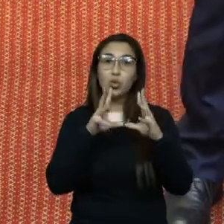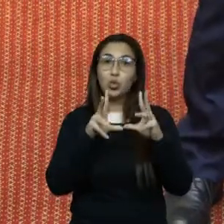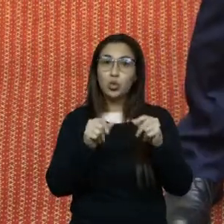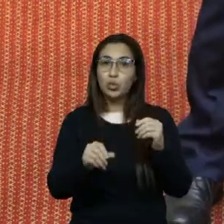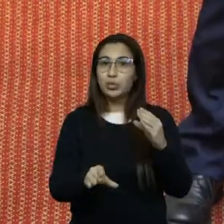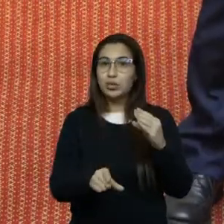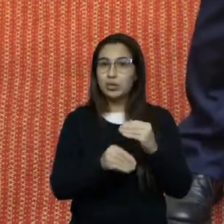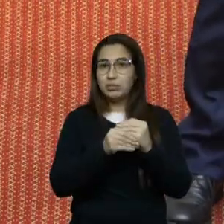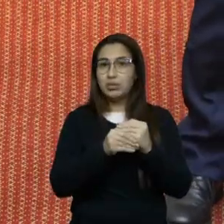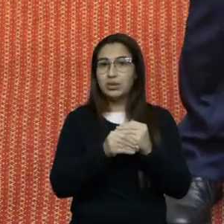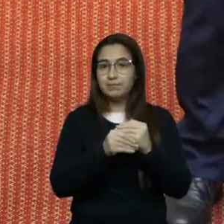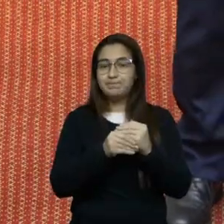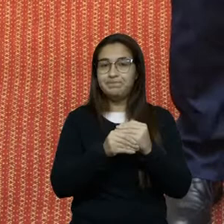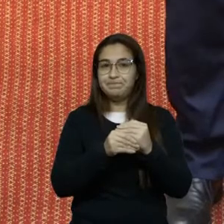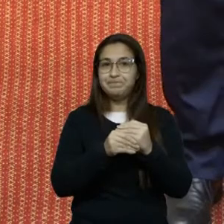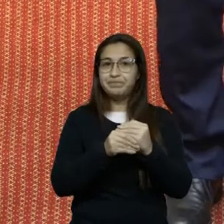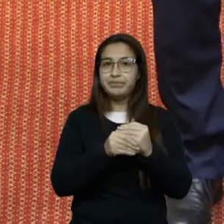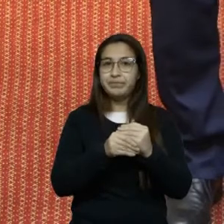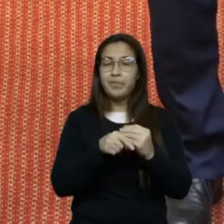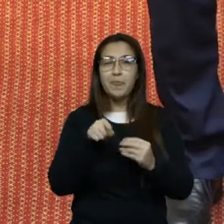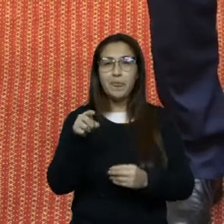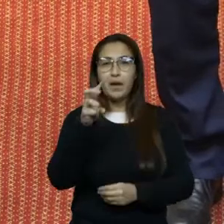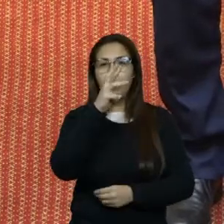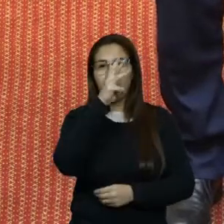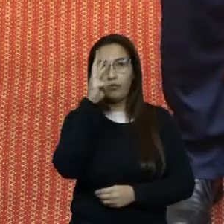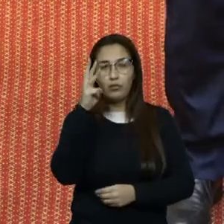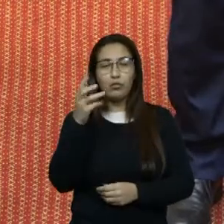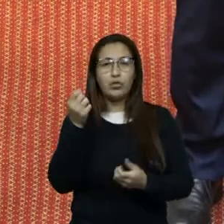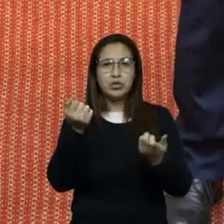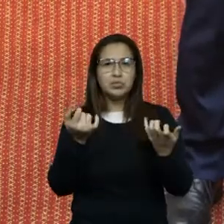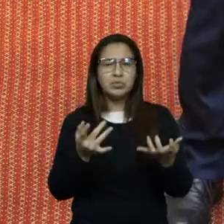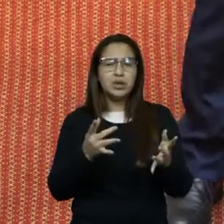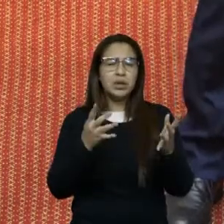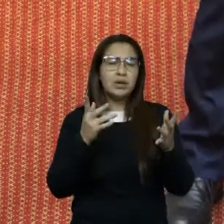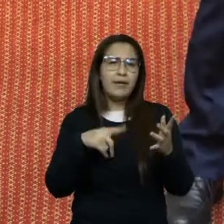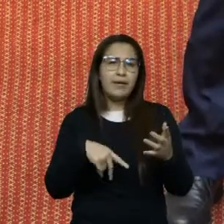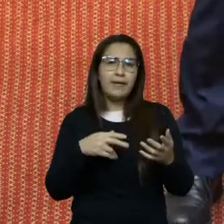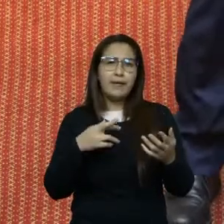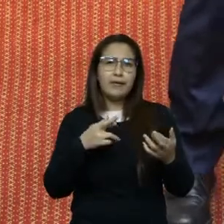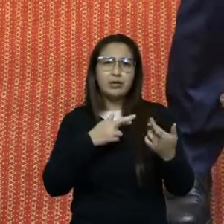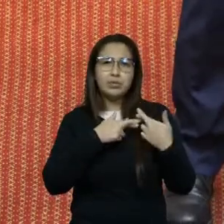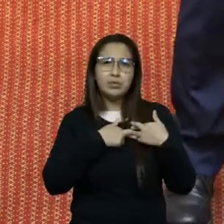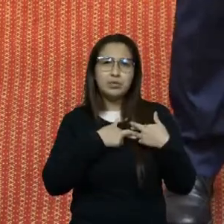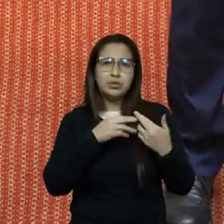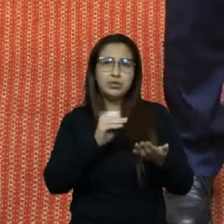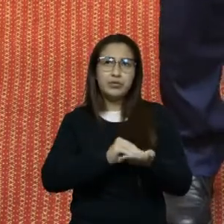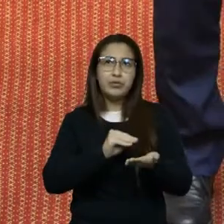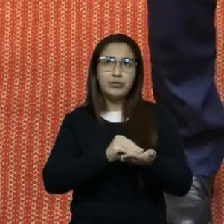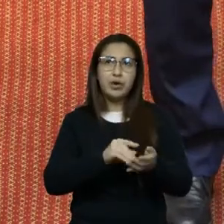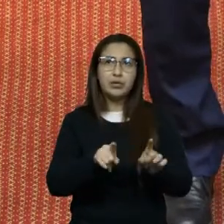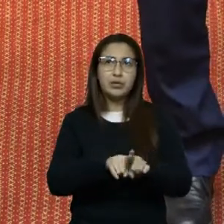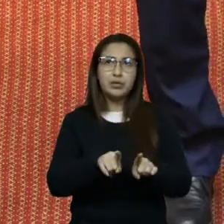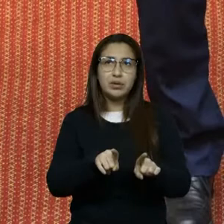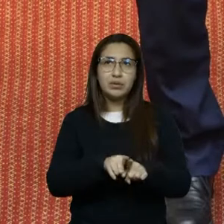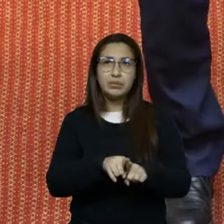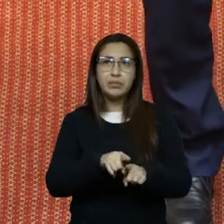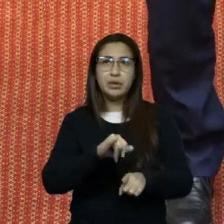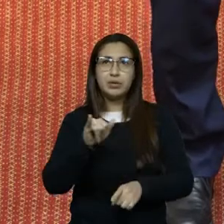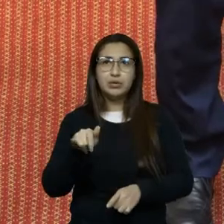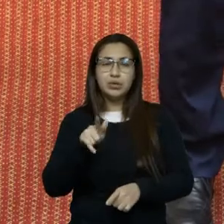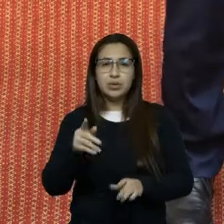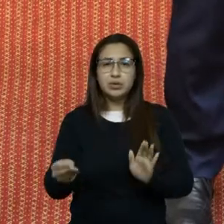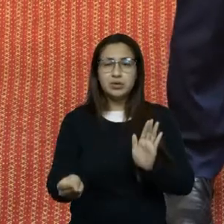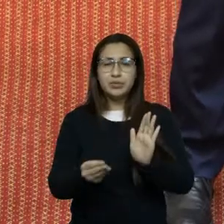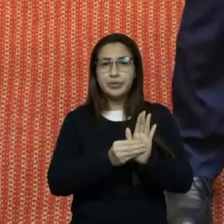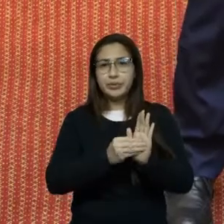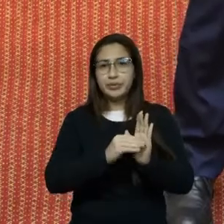as emendas que o Volnei disse que a irresponsabilidade do Júlio Garcia Milton hobus ter botado no